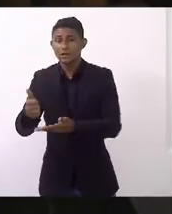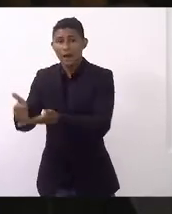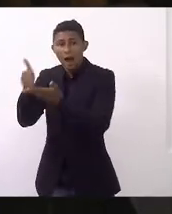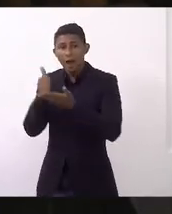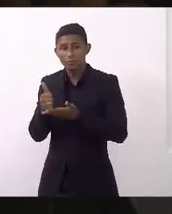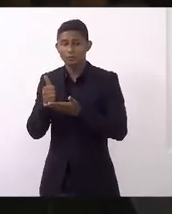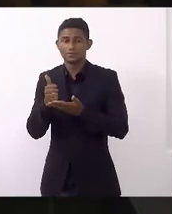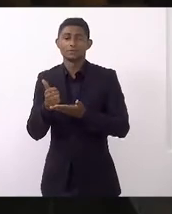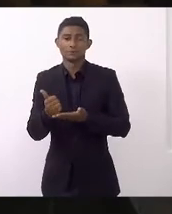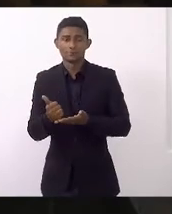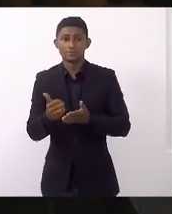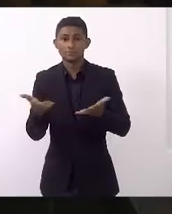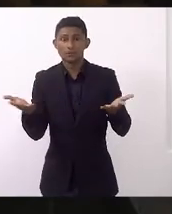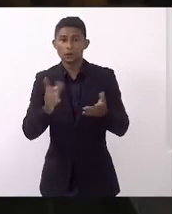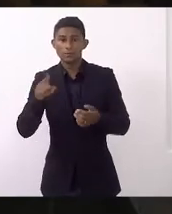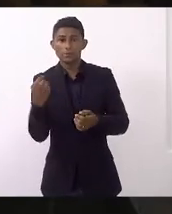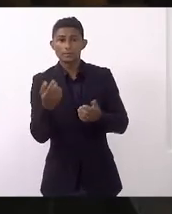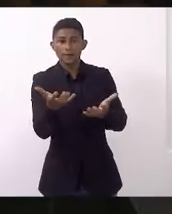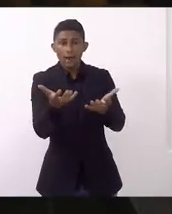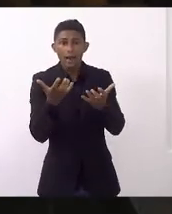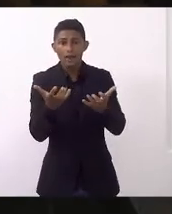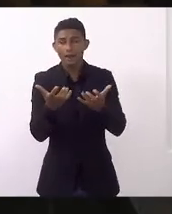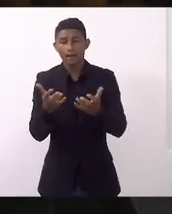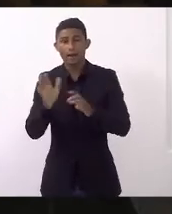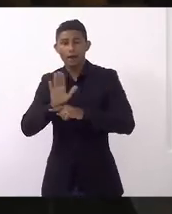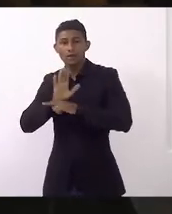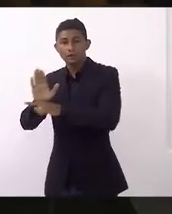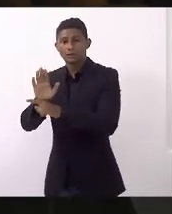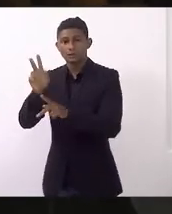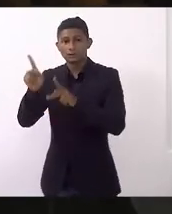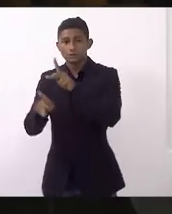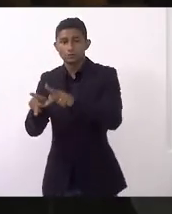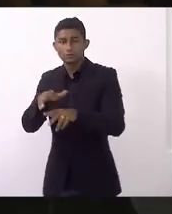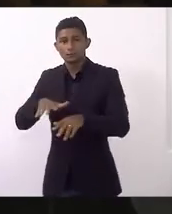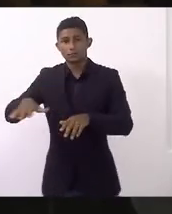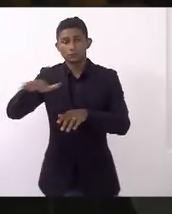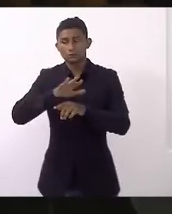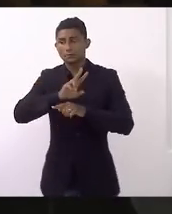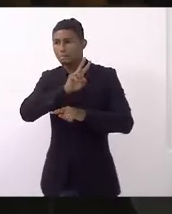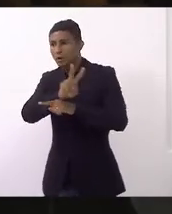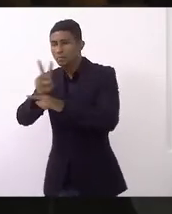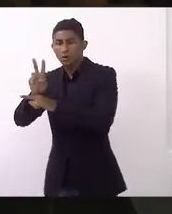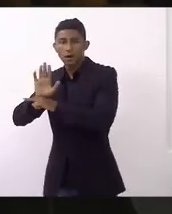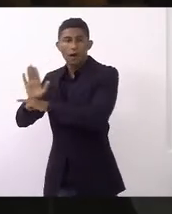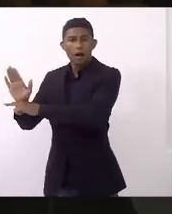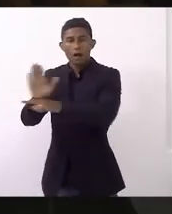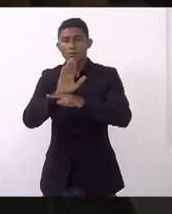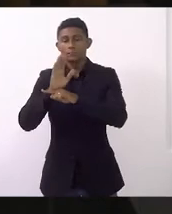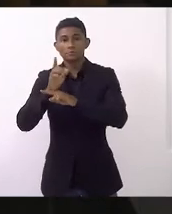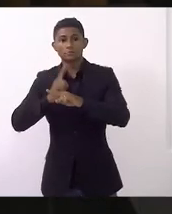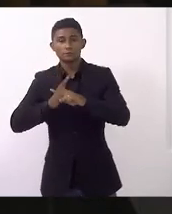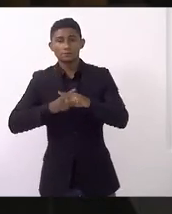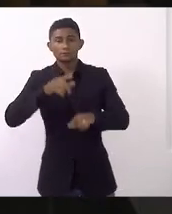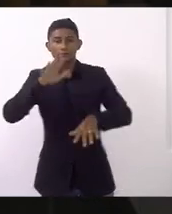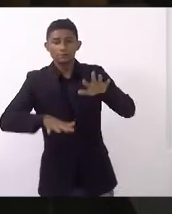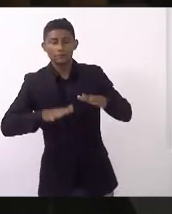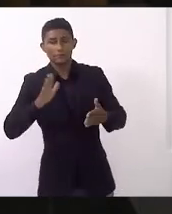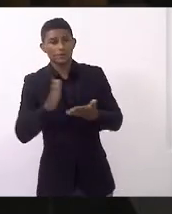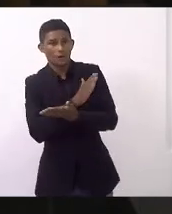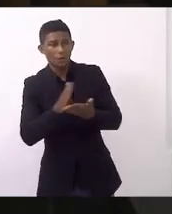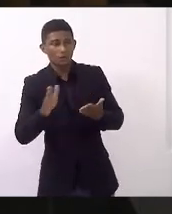gente quer criar aqui é uma rede de proteção do cidadão, garantindo que ele não será vítima de uma fiscalização